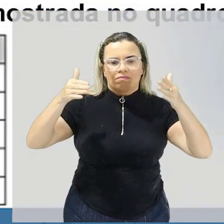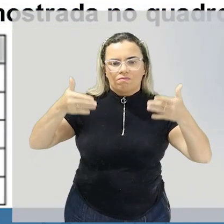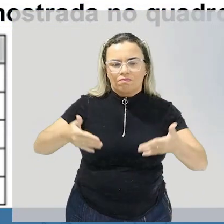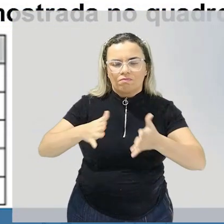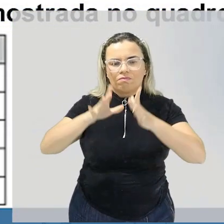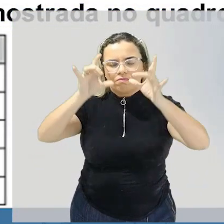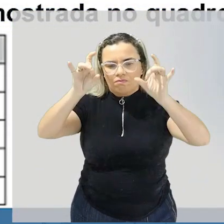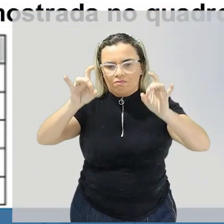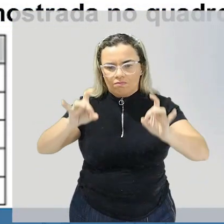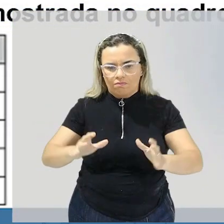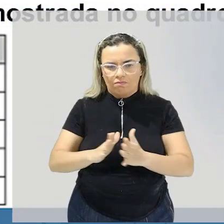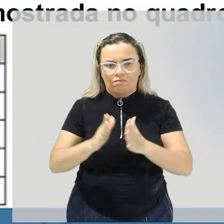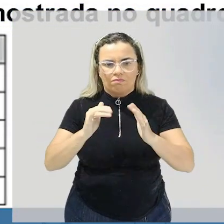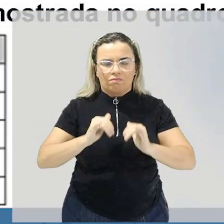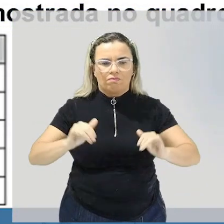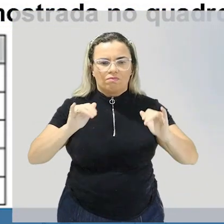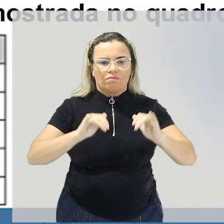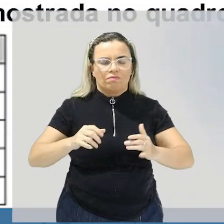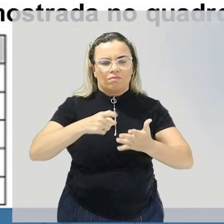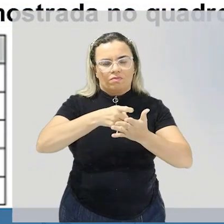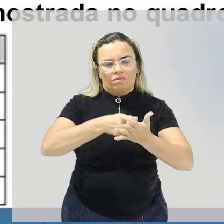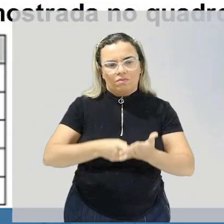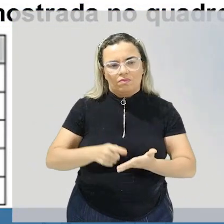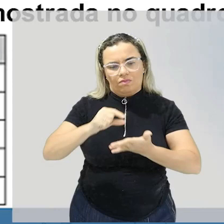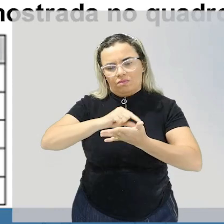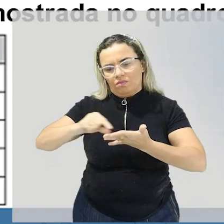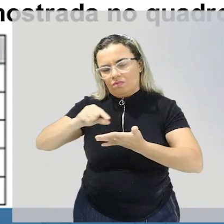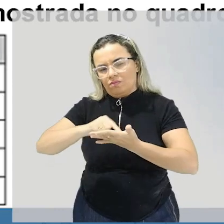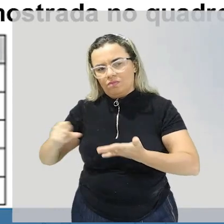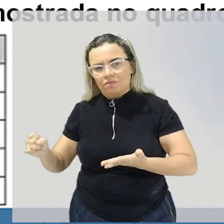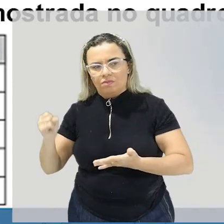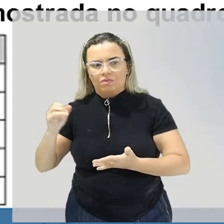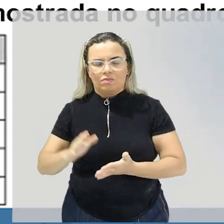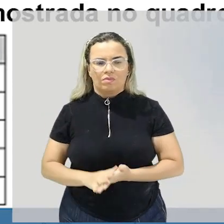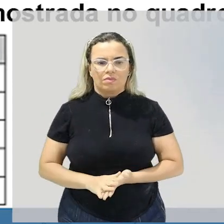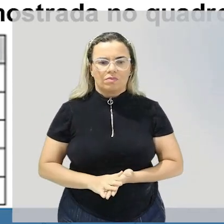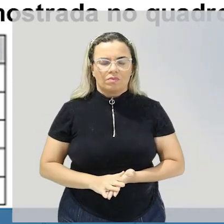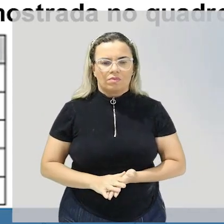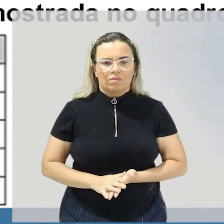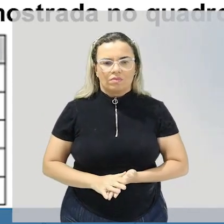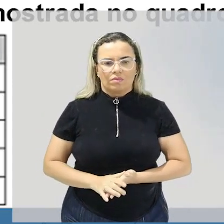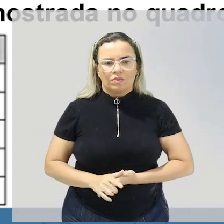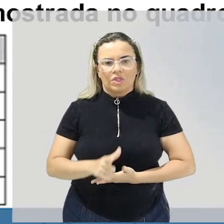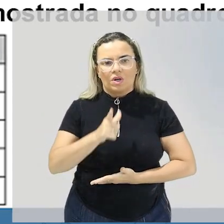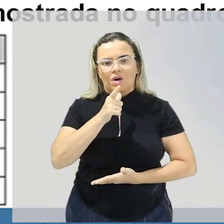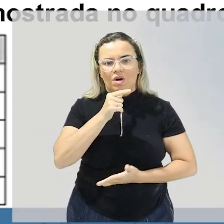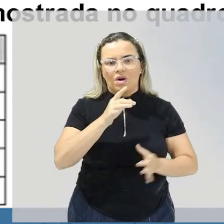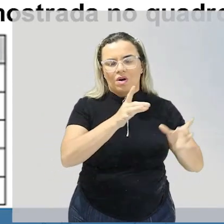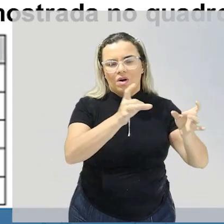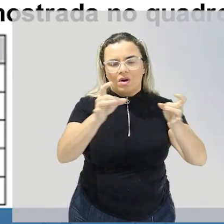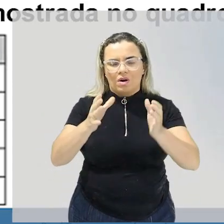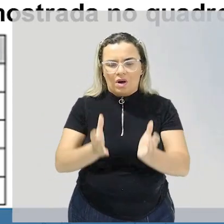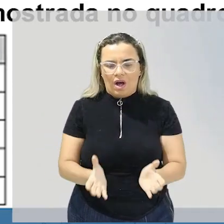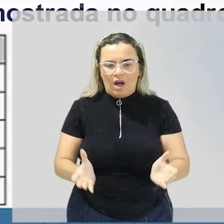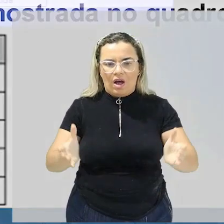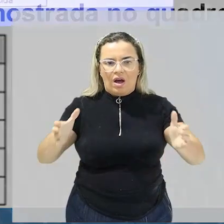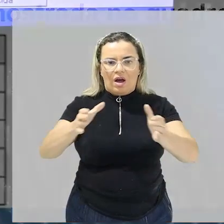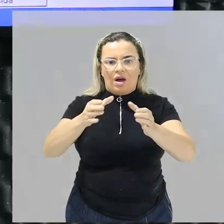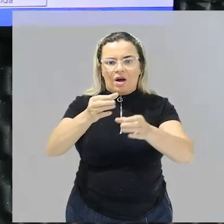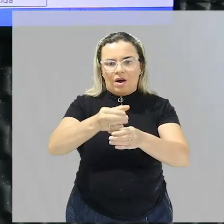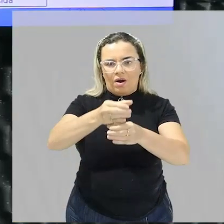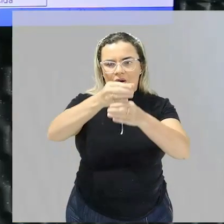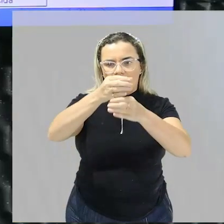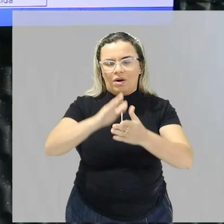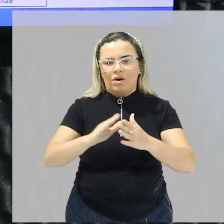que são passados, né? E grifando aquilo que é essencial. Então, vamos lá. A água comercializada em